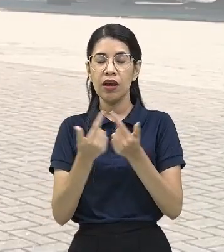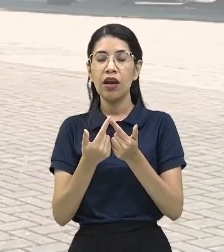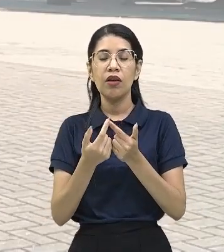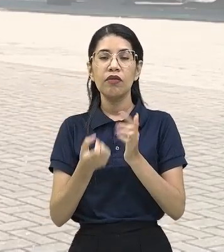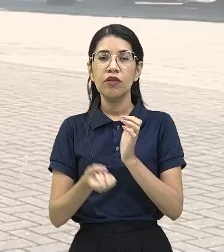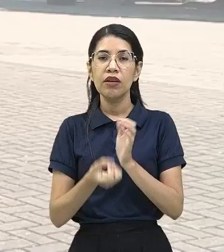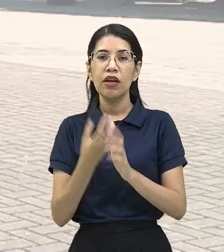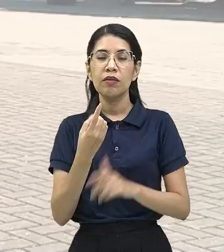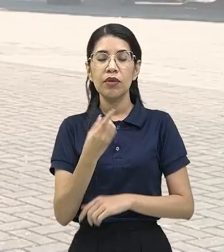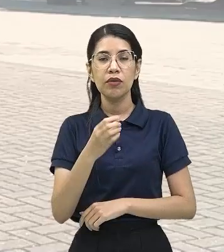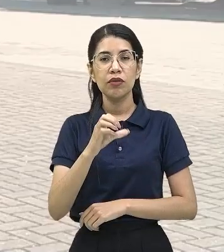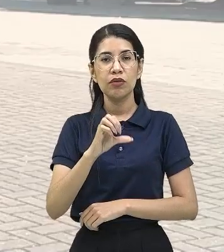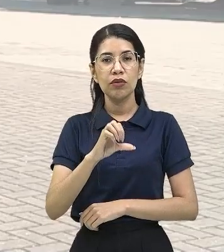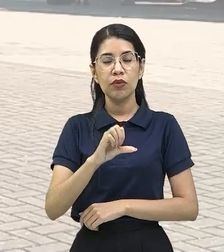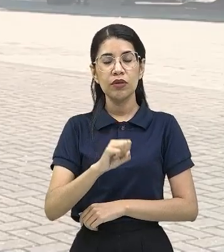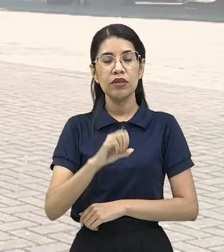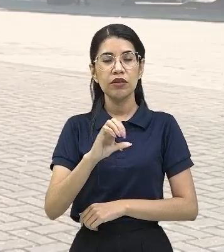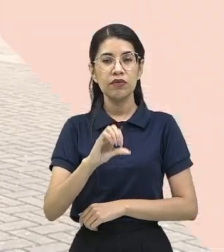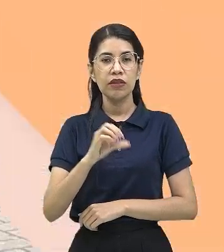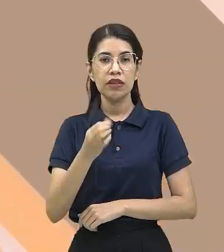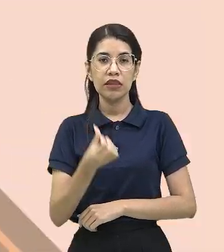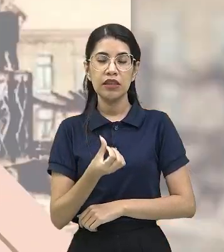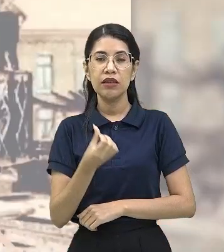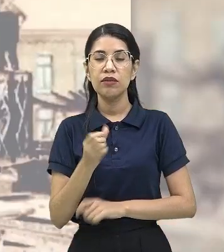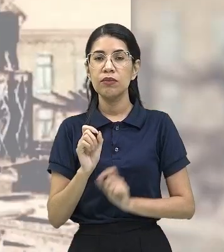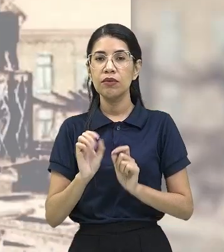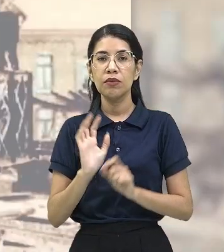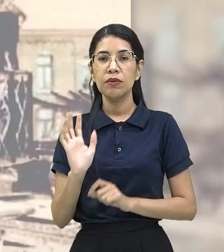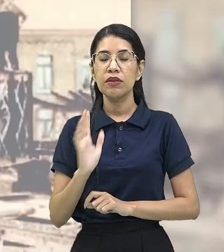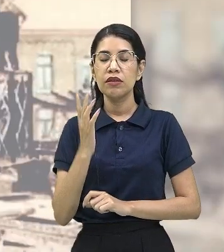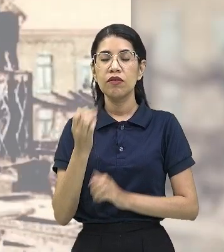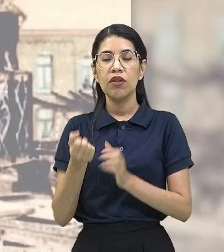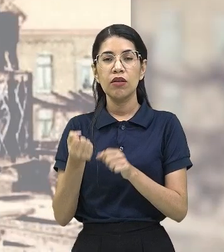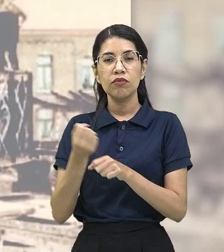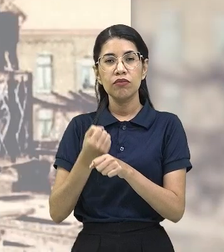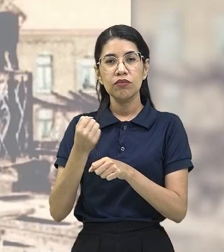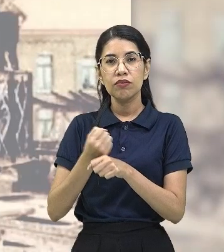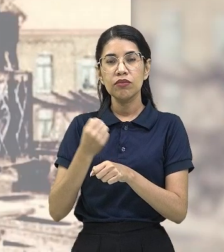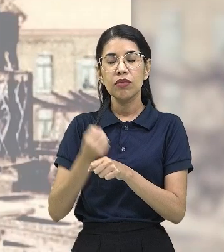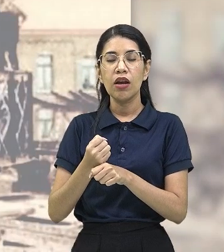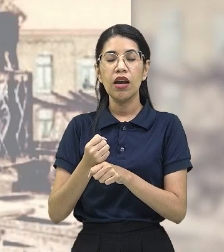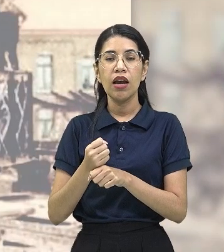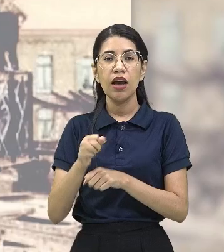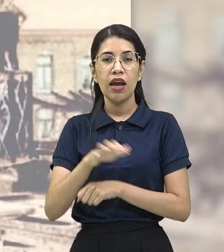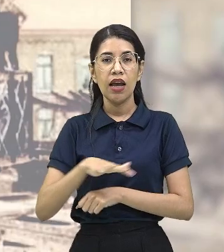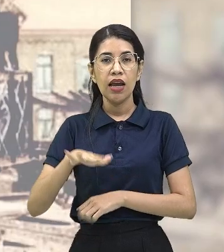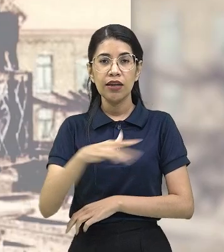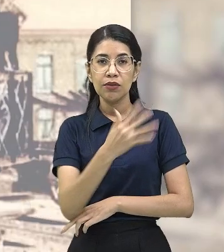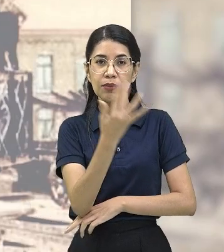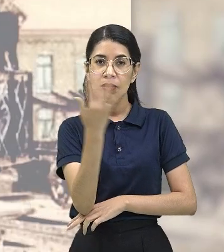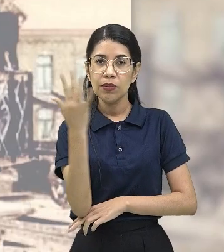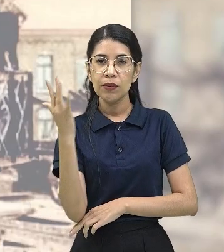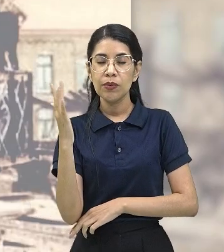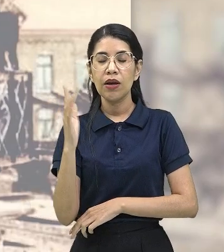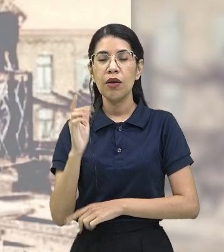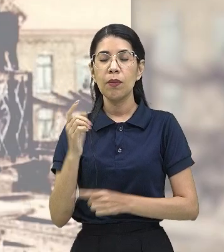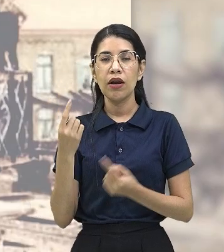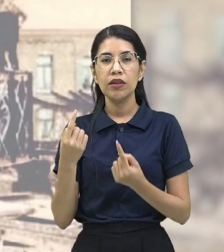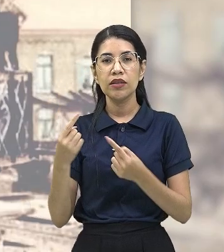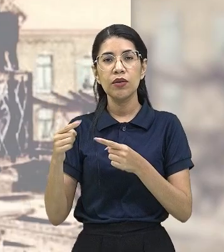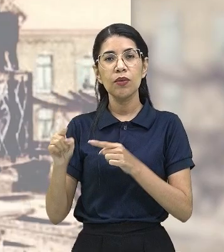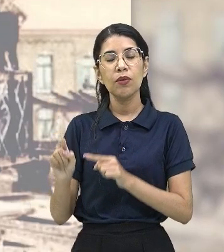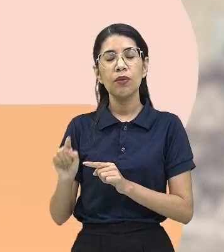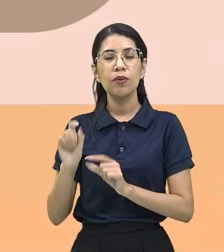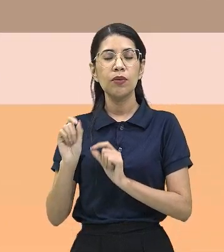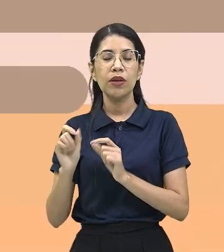de 1896 e que foi construído no coração da floresta para rivalizar